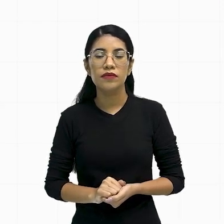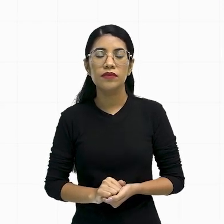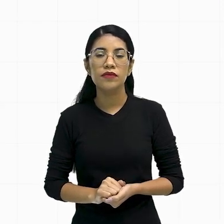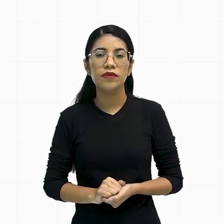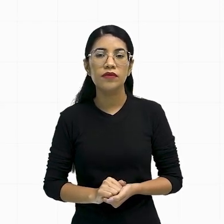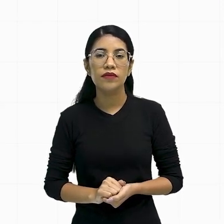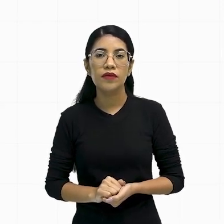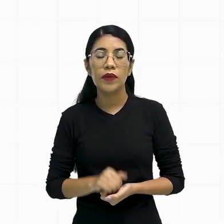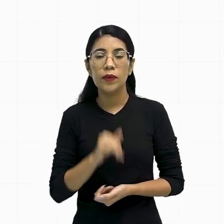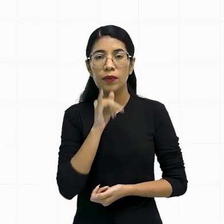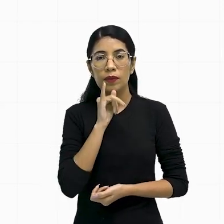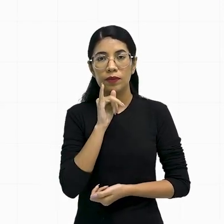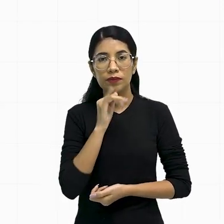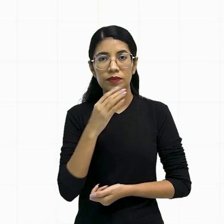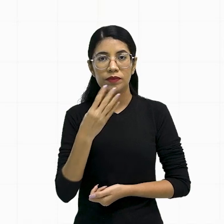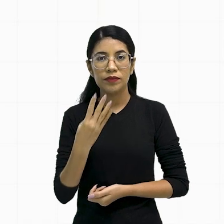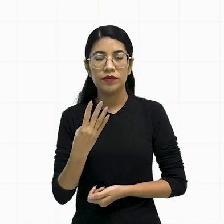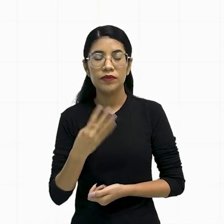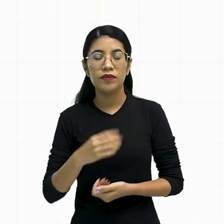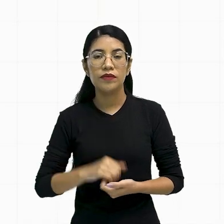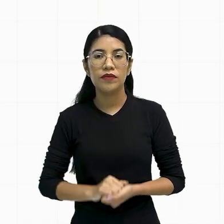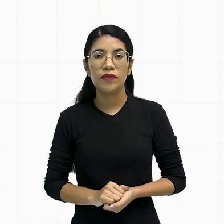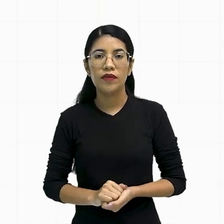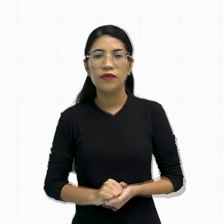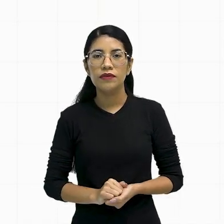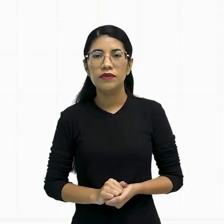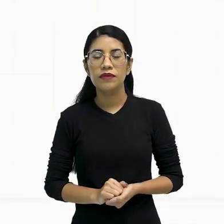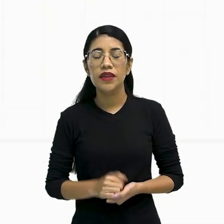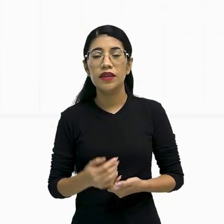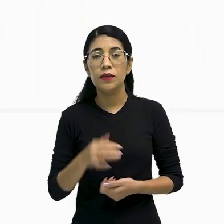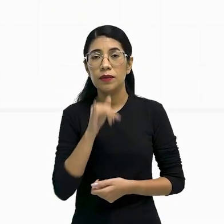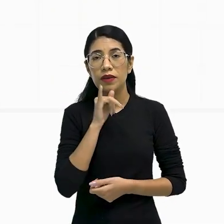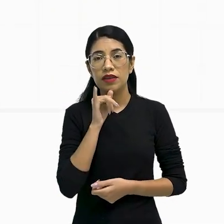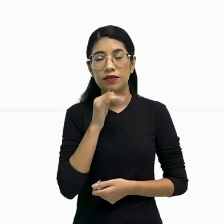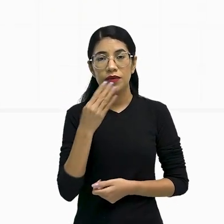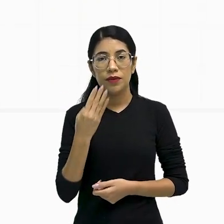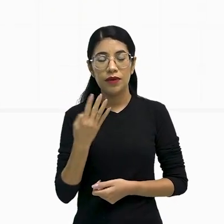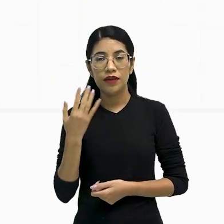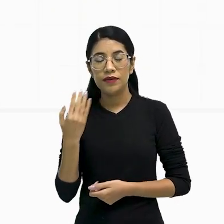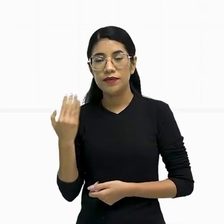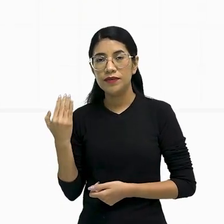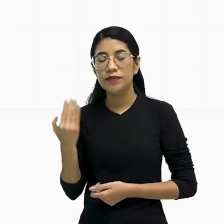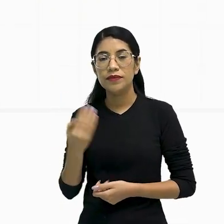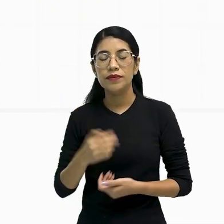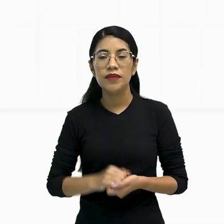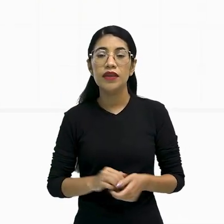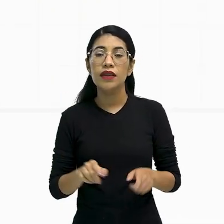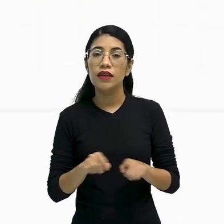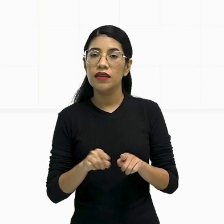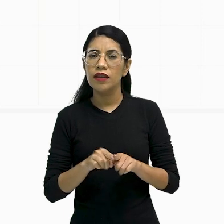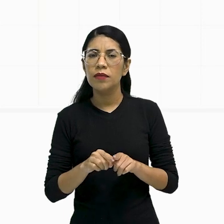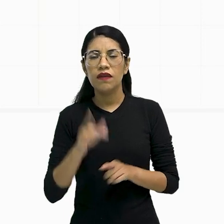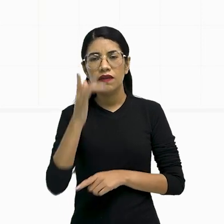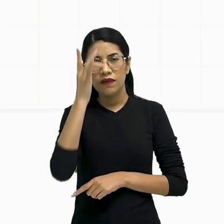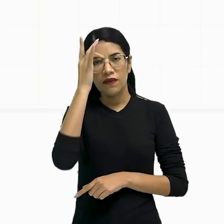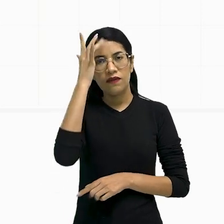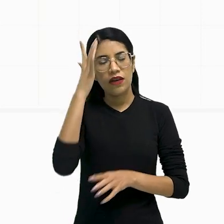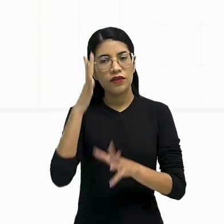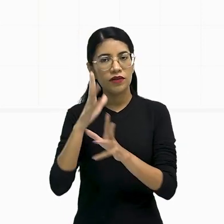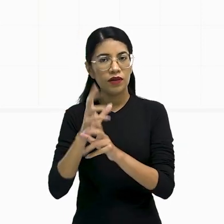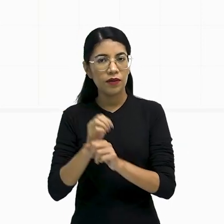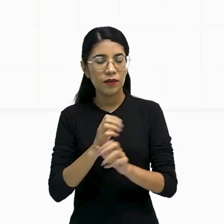Questão de número 4. Muito bem, então a questão de número 4. Questão de número 4 também muito tranquila,